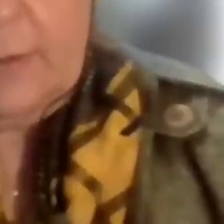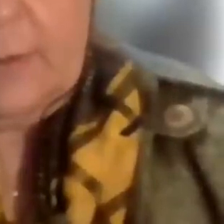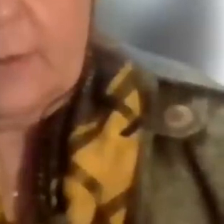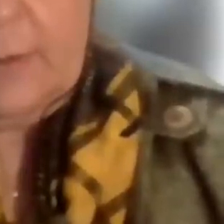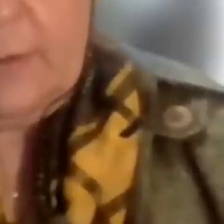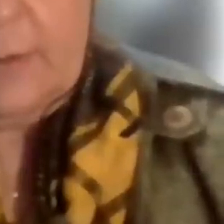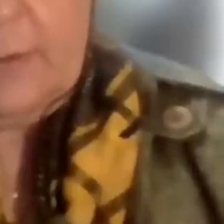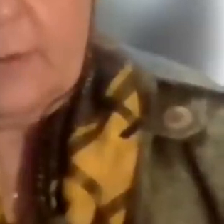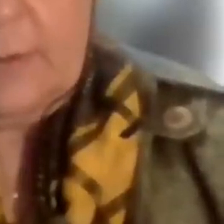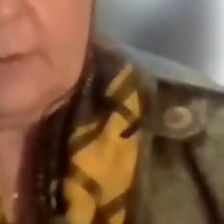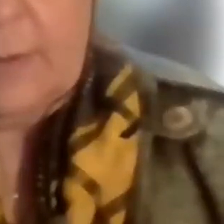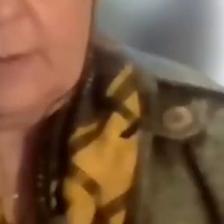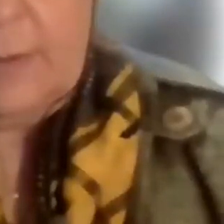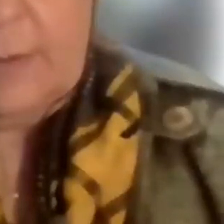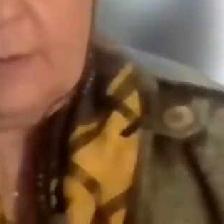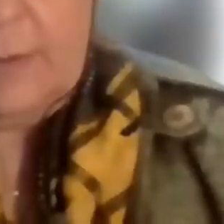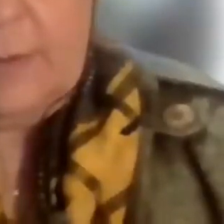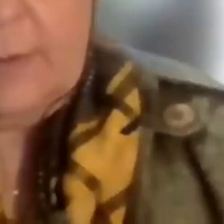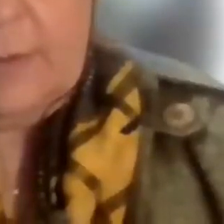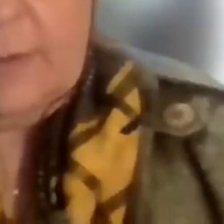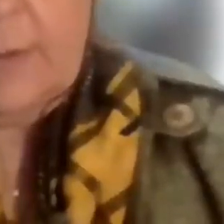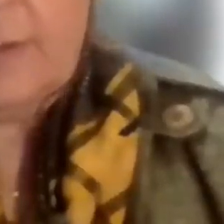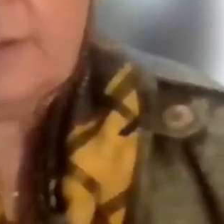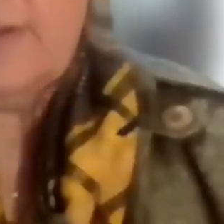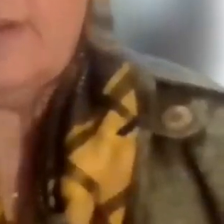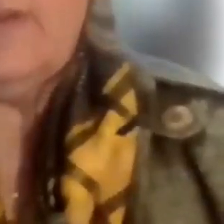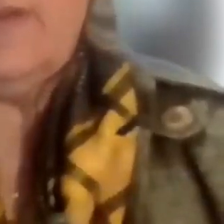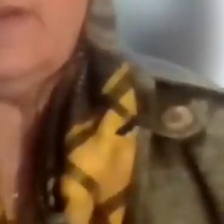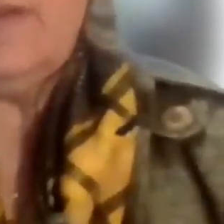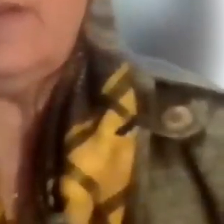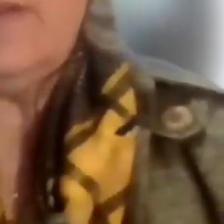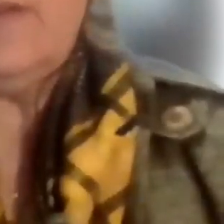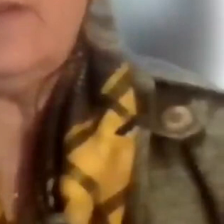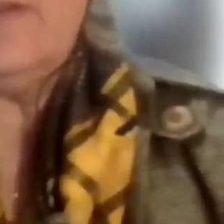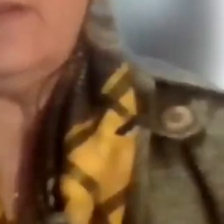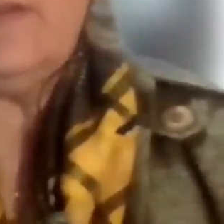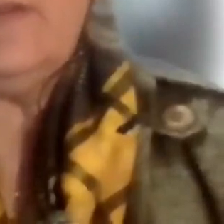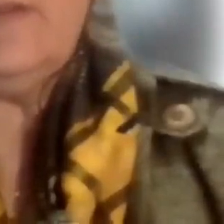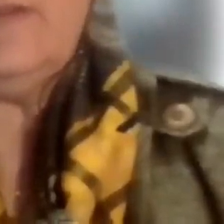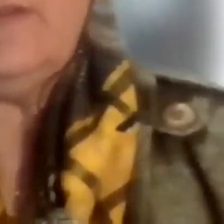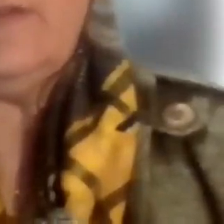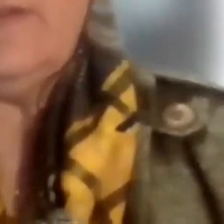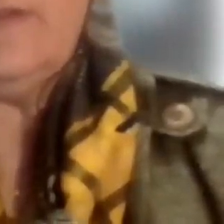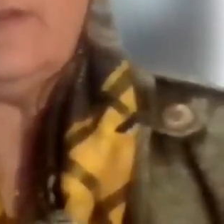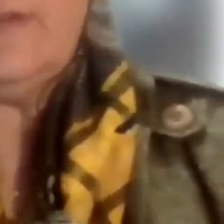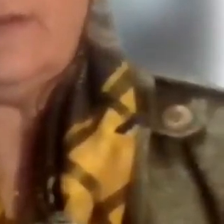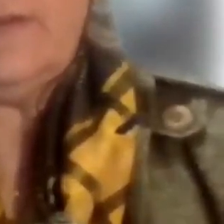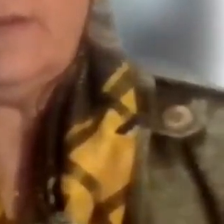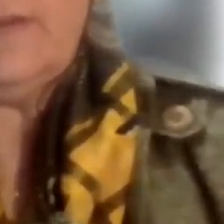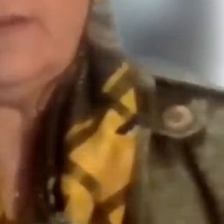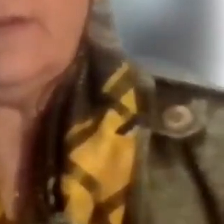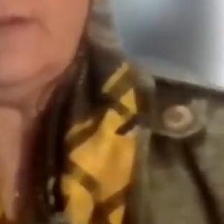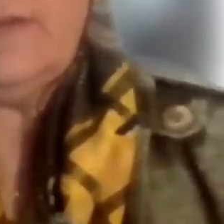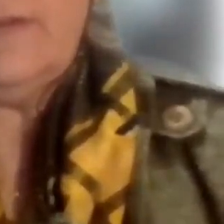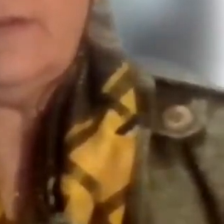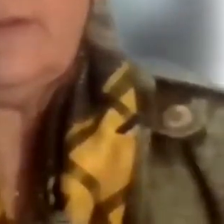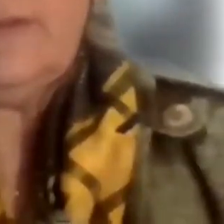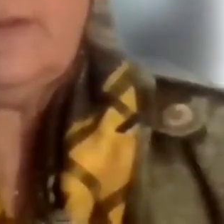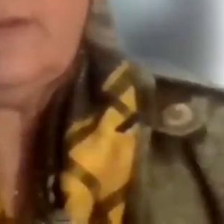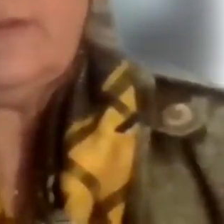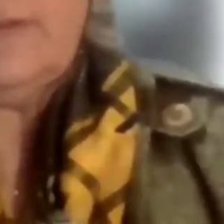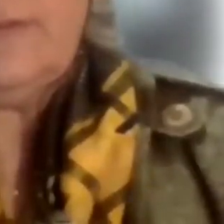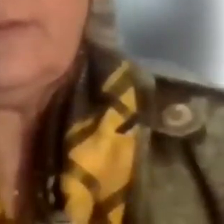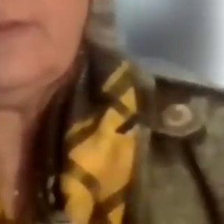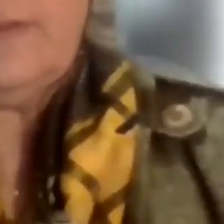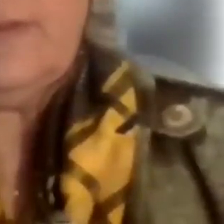a coordenação executiva da elaboração do Plano de Ação Climática do município de São Paulo, PANClima São